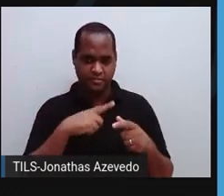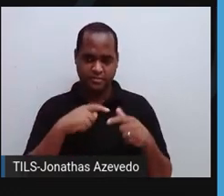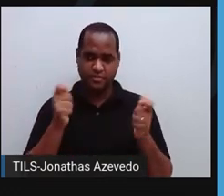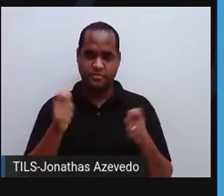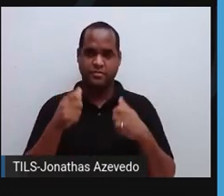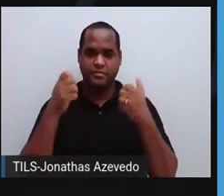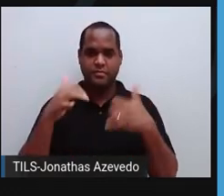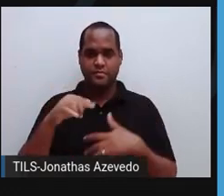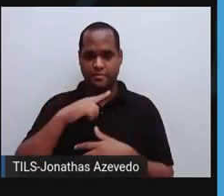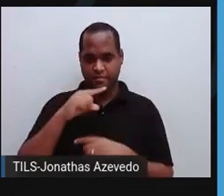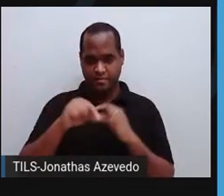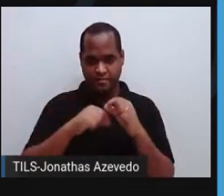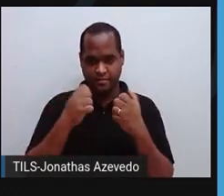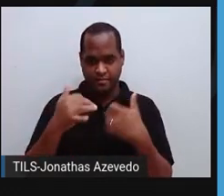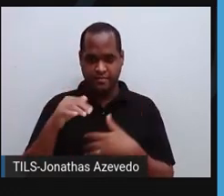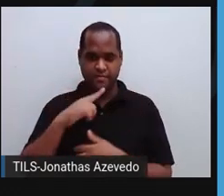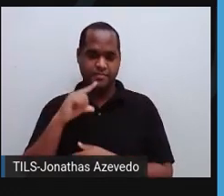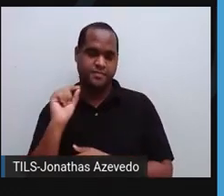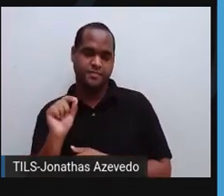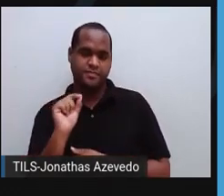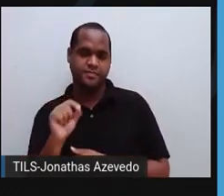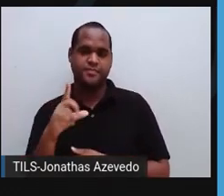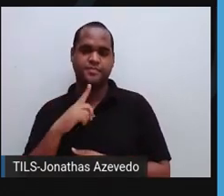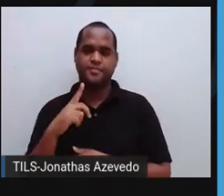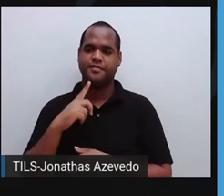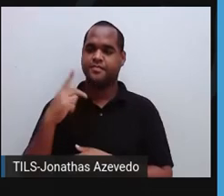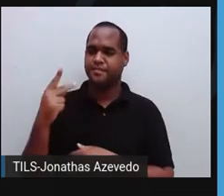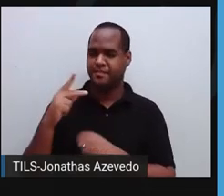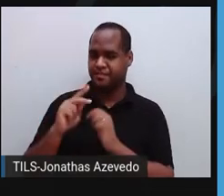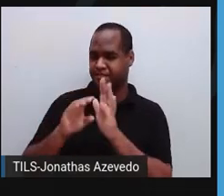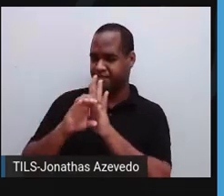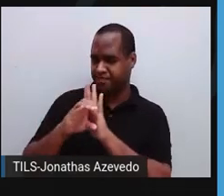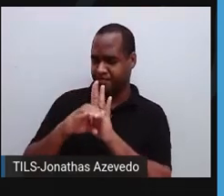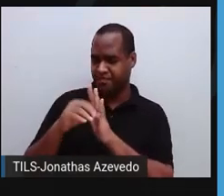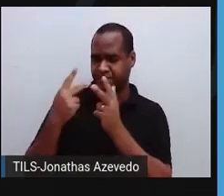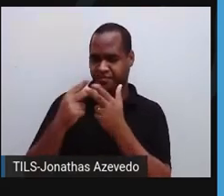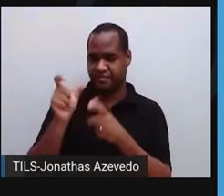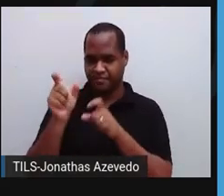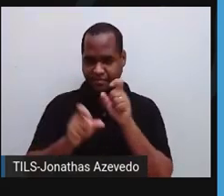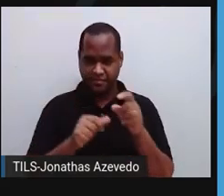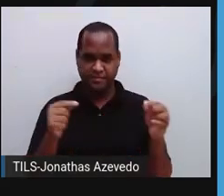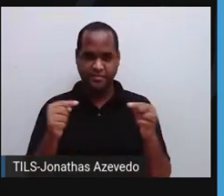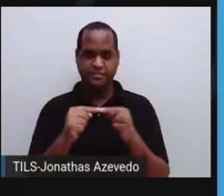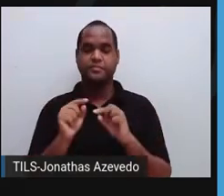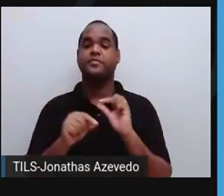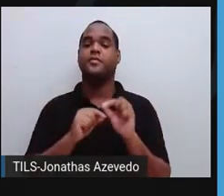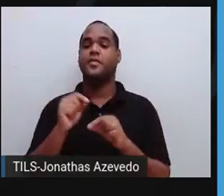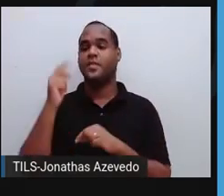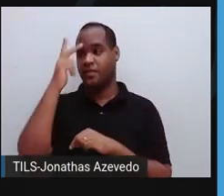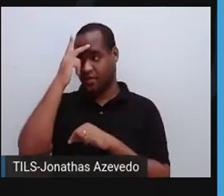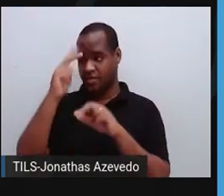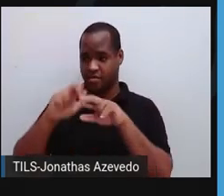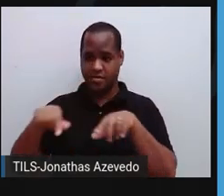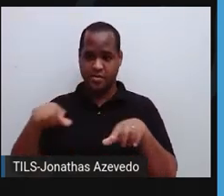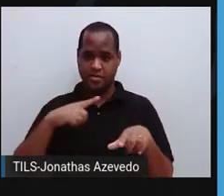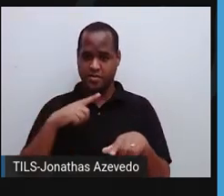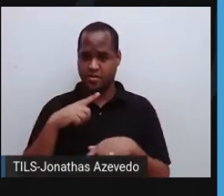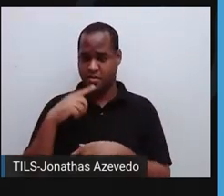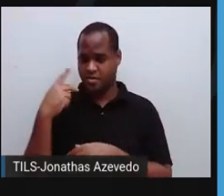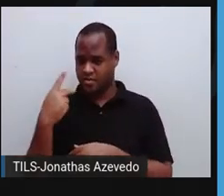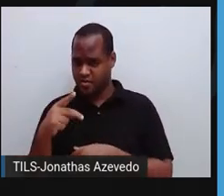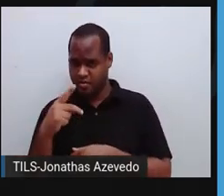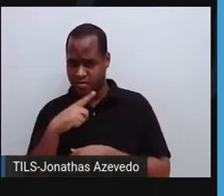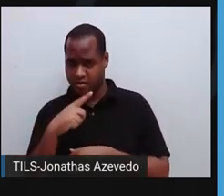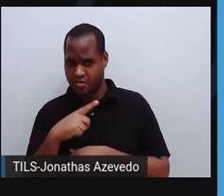aquele ambiente. E essa característica, ela tende a prevalecer, então. Muitas pessoas falam que Darwin falava